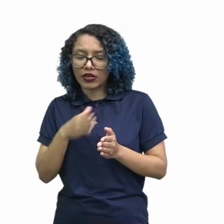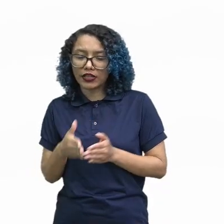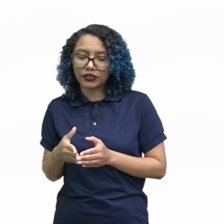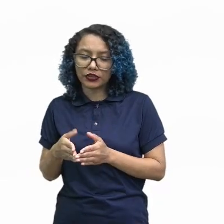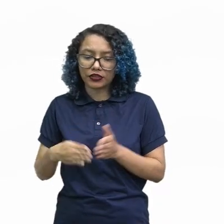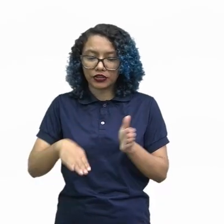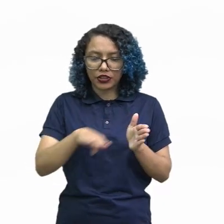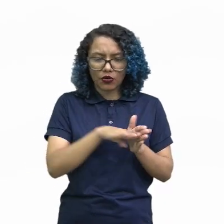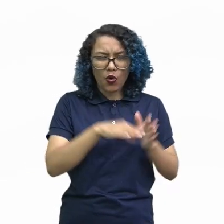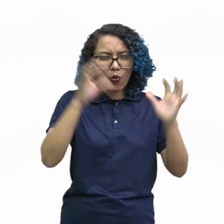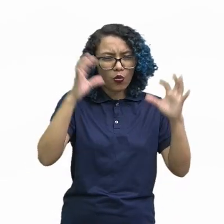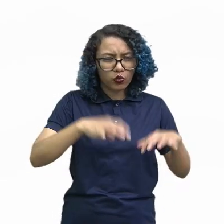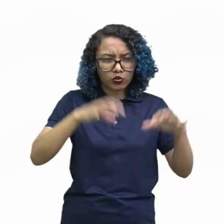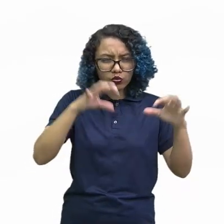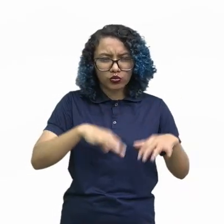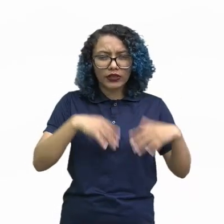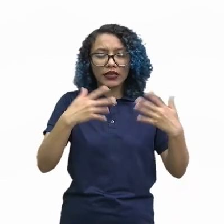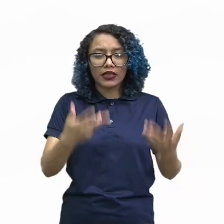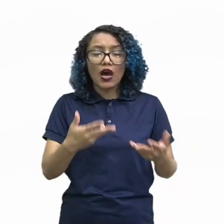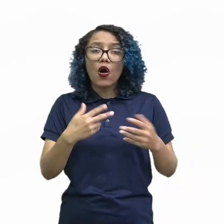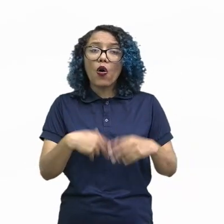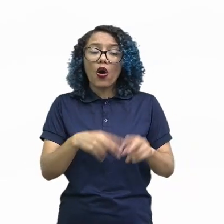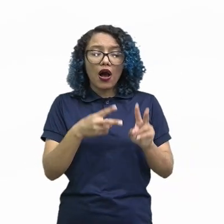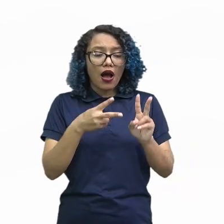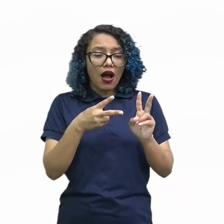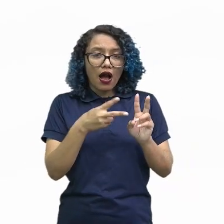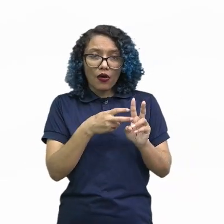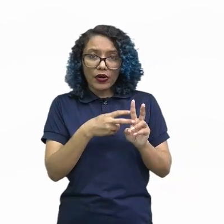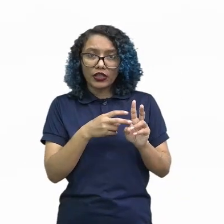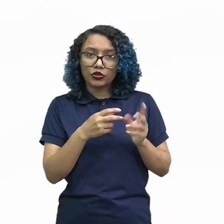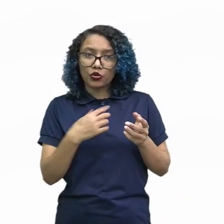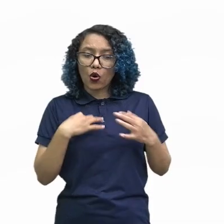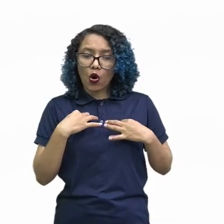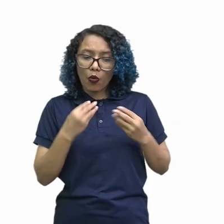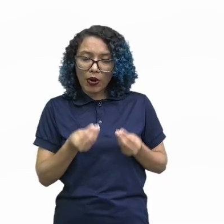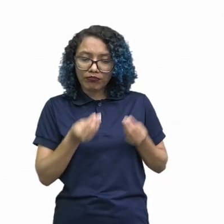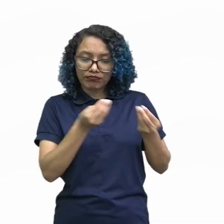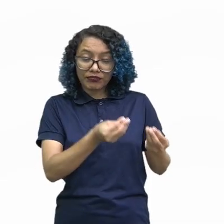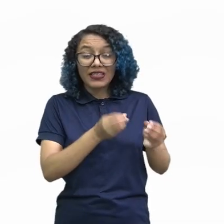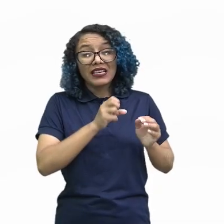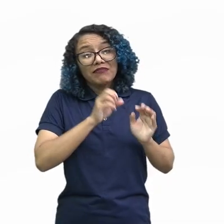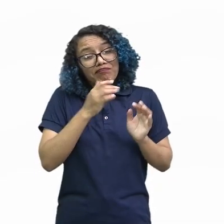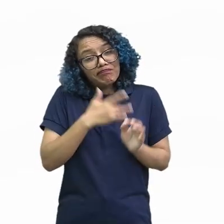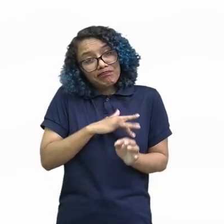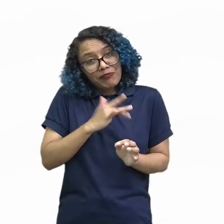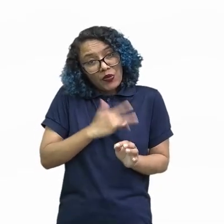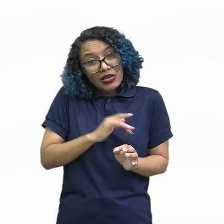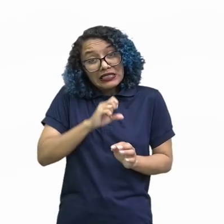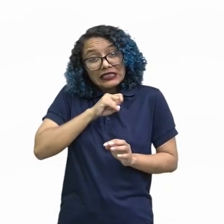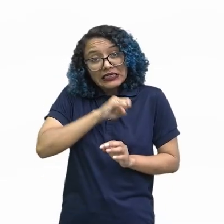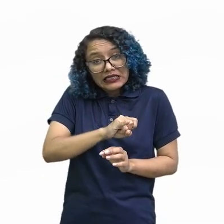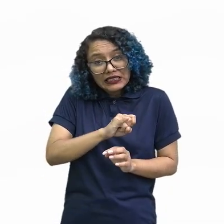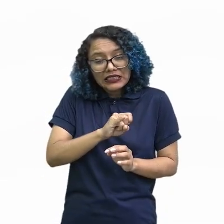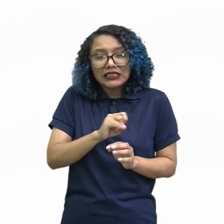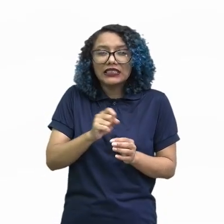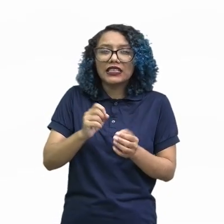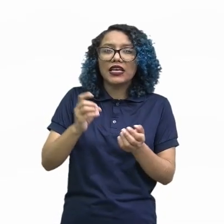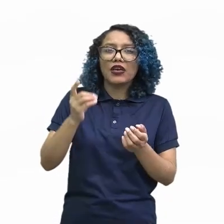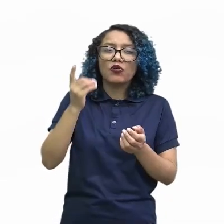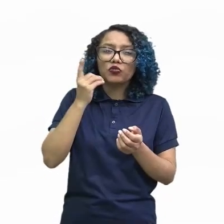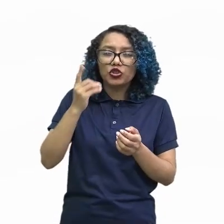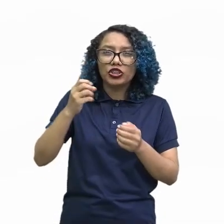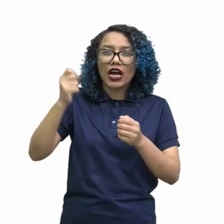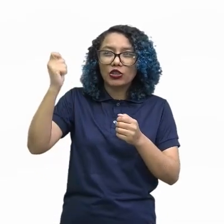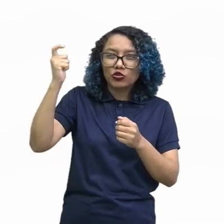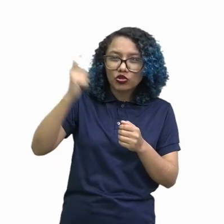chuva, vestiu o índio. Que pena! Fosse uma manhã de sol, o índio tinha despido o